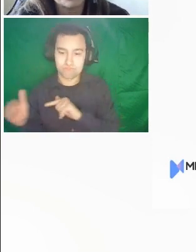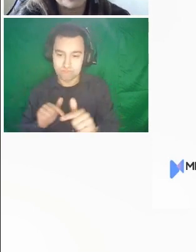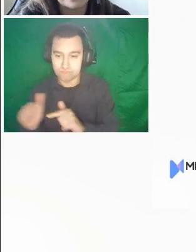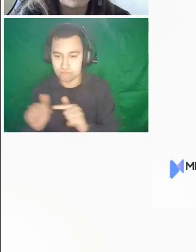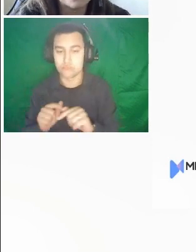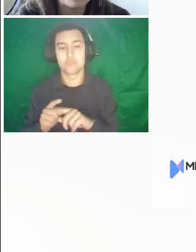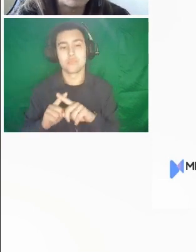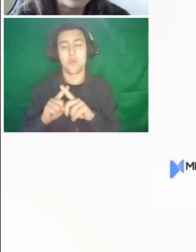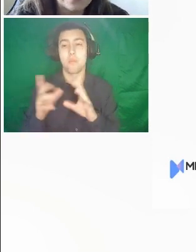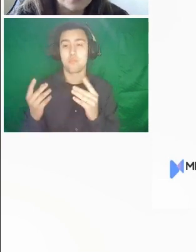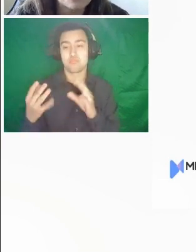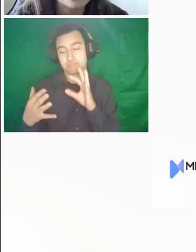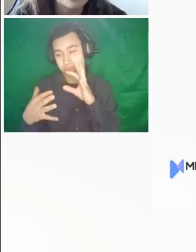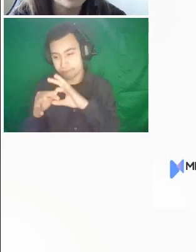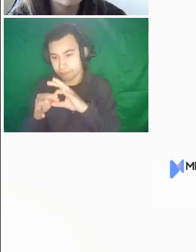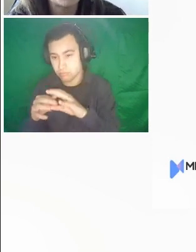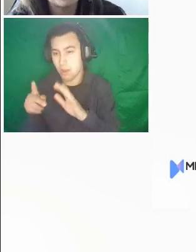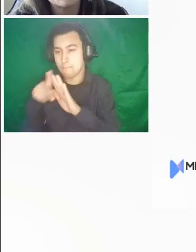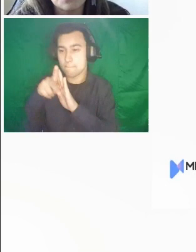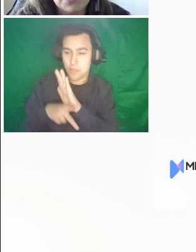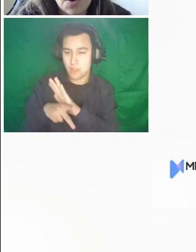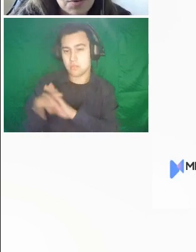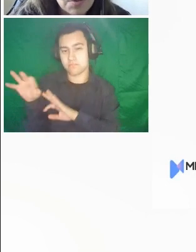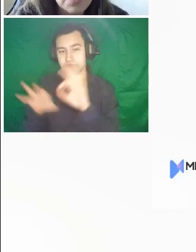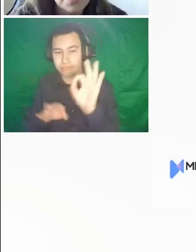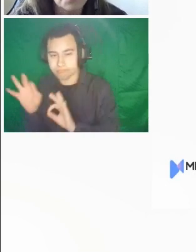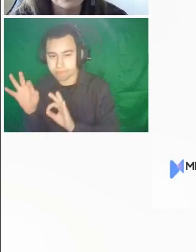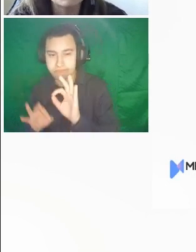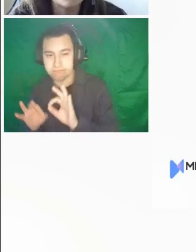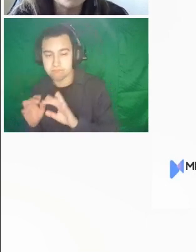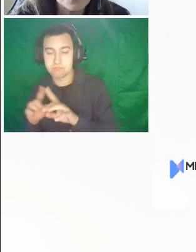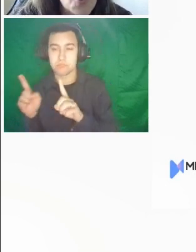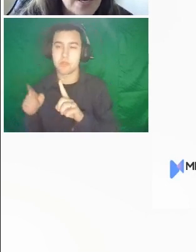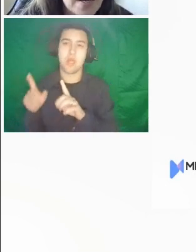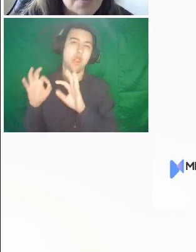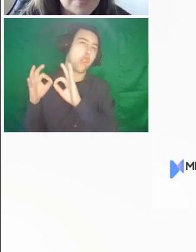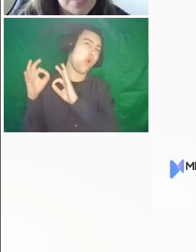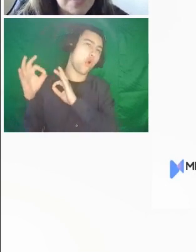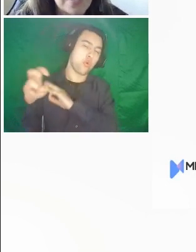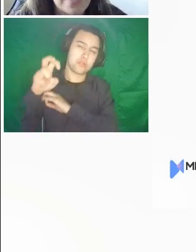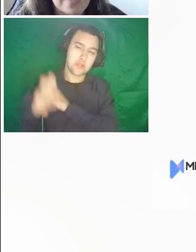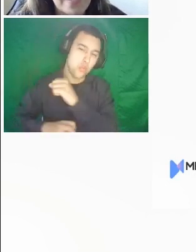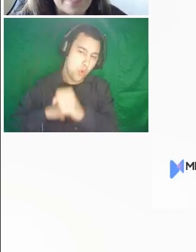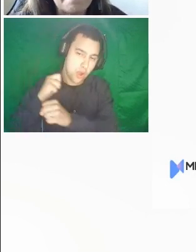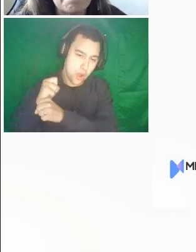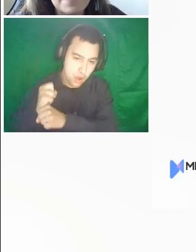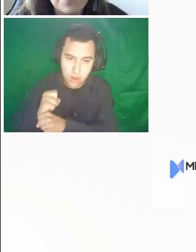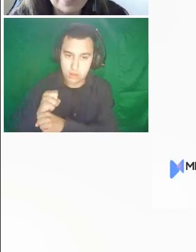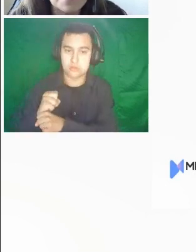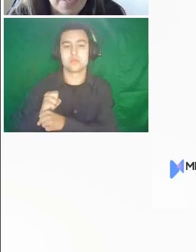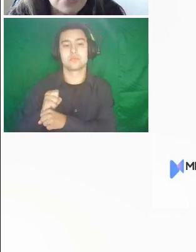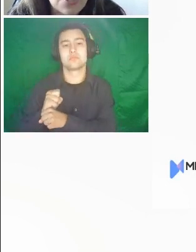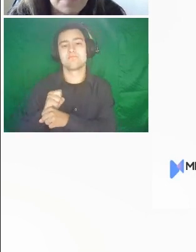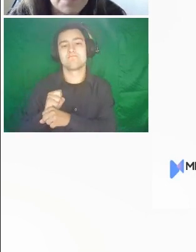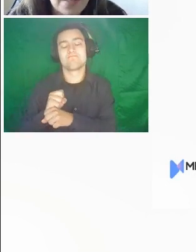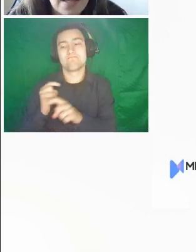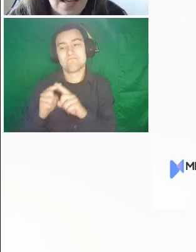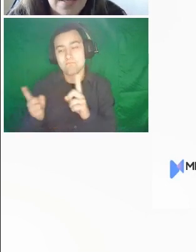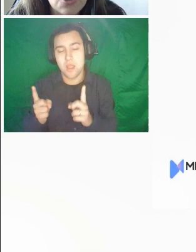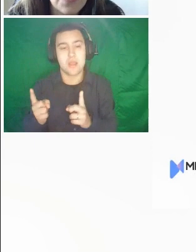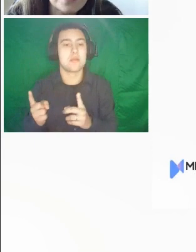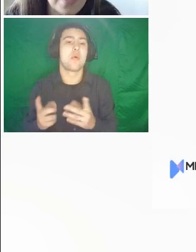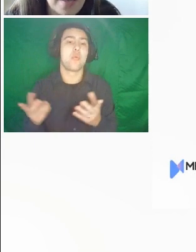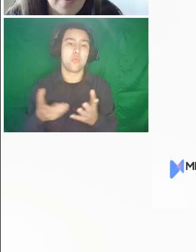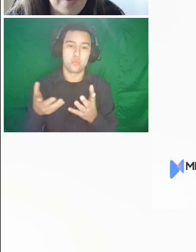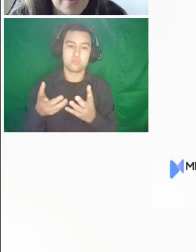gente é muito atrelado ainda a planos e os planos são longos são planos de 5 anos eh Infelizmente